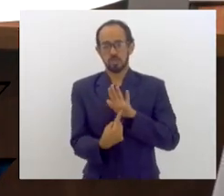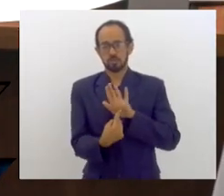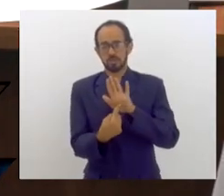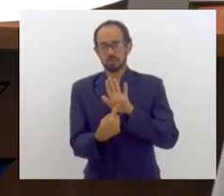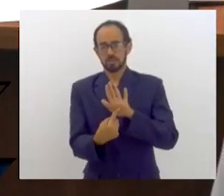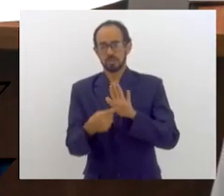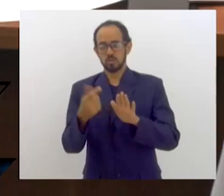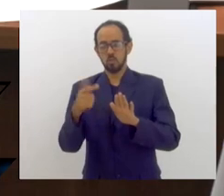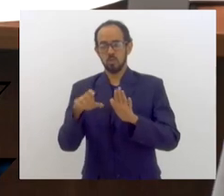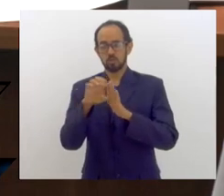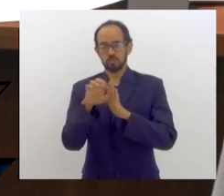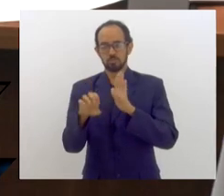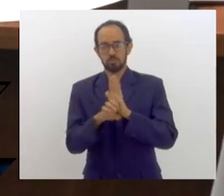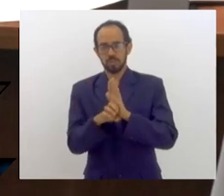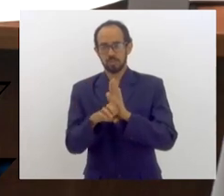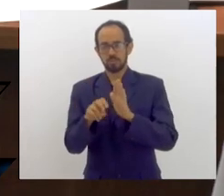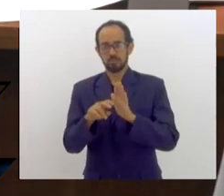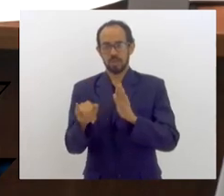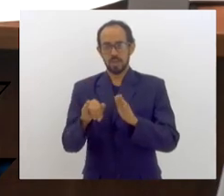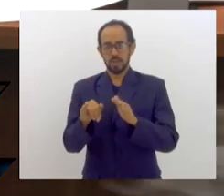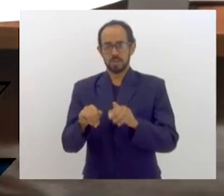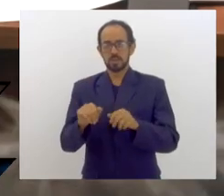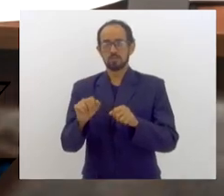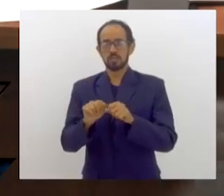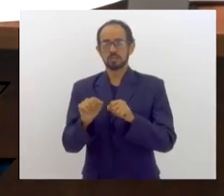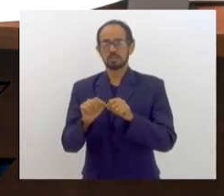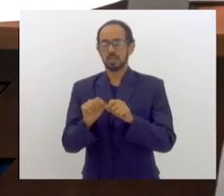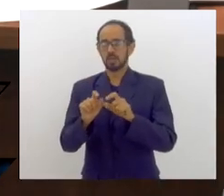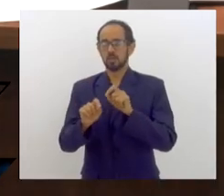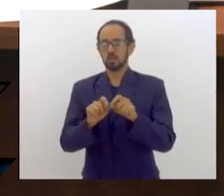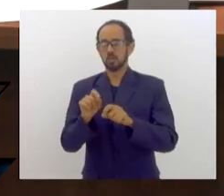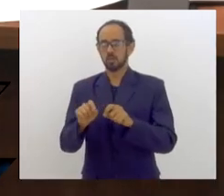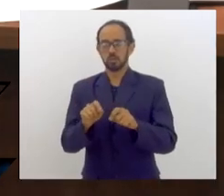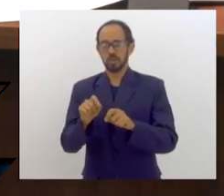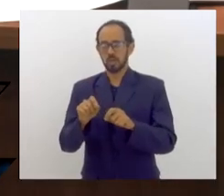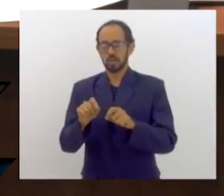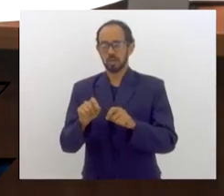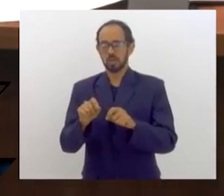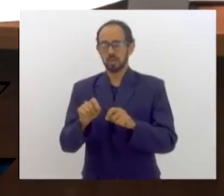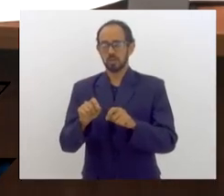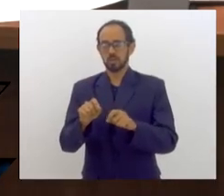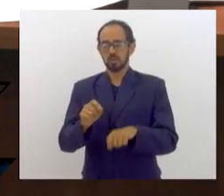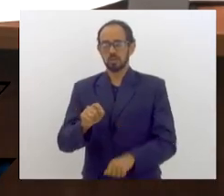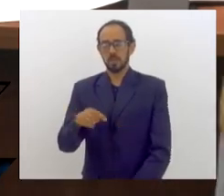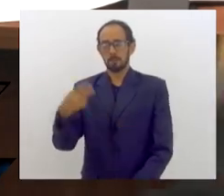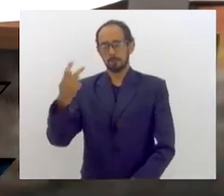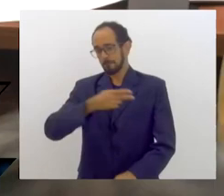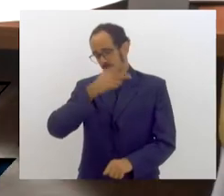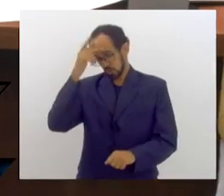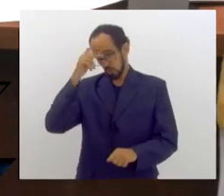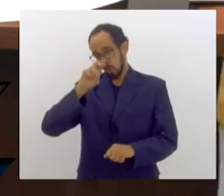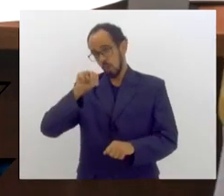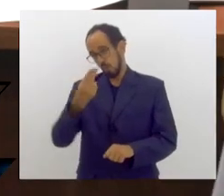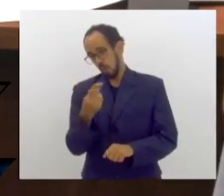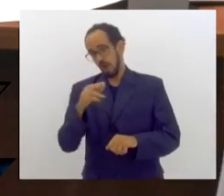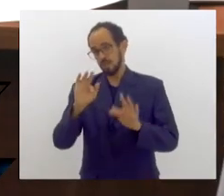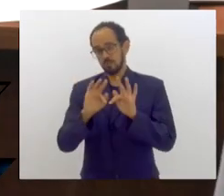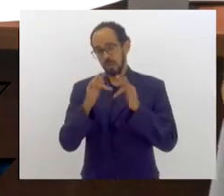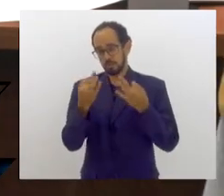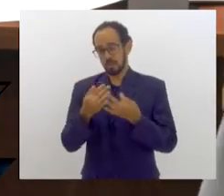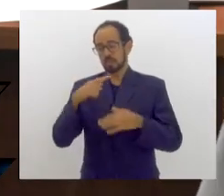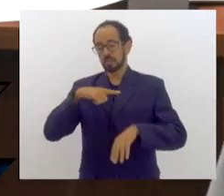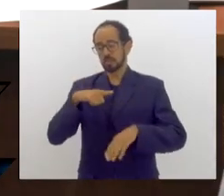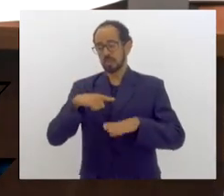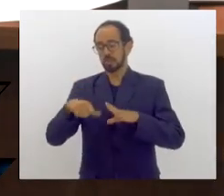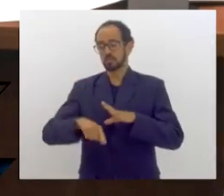uma emenda que vai proporcionar com que o paciente ou a família tenha a escolha de